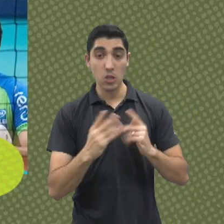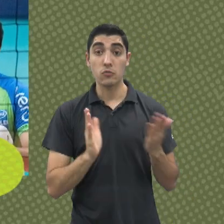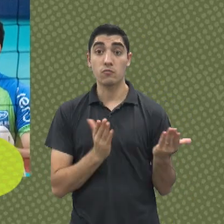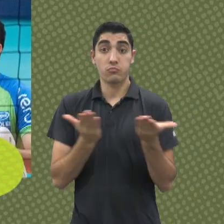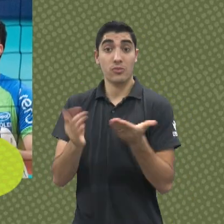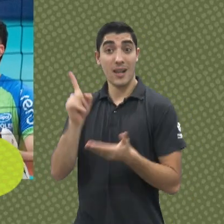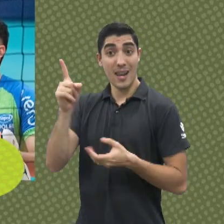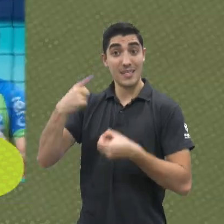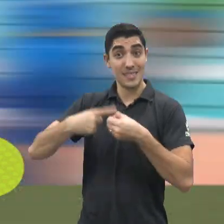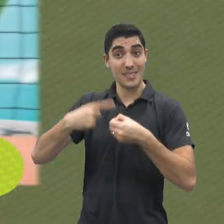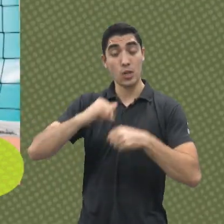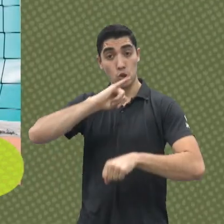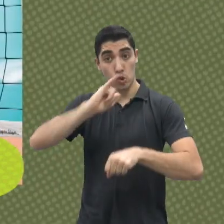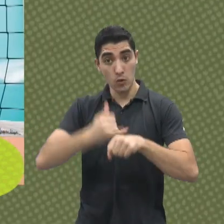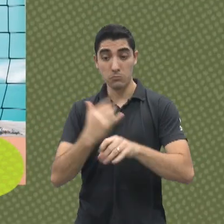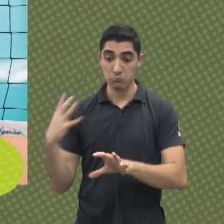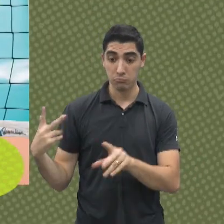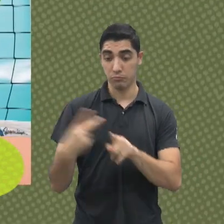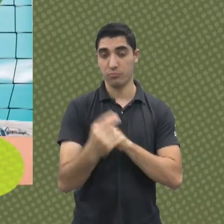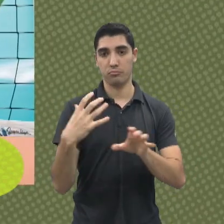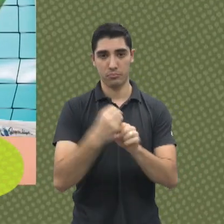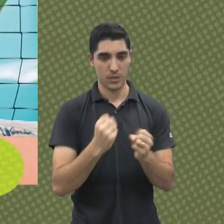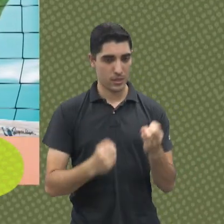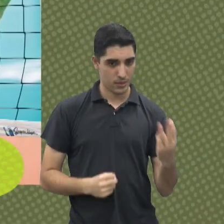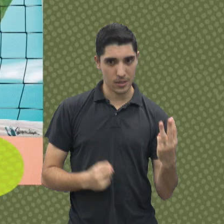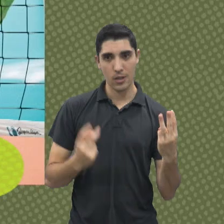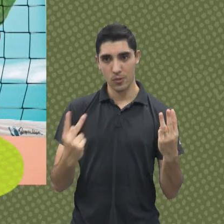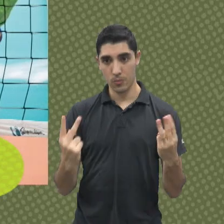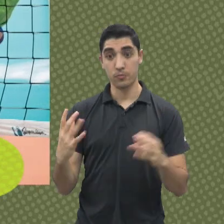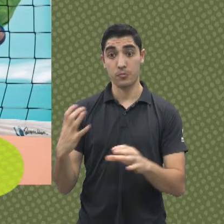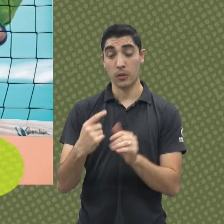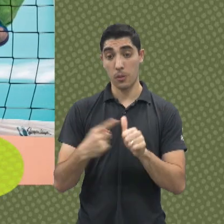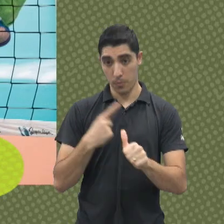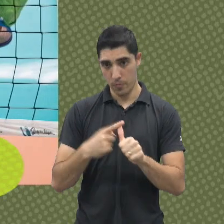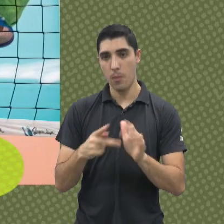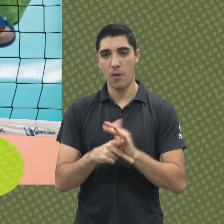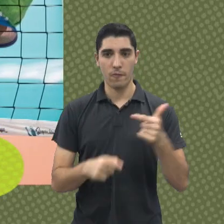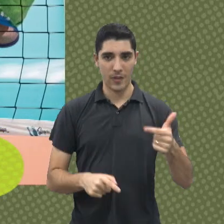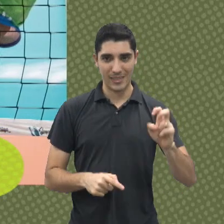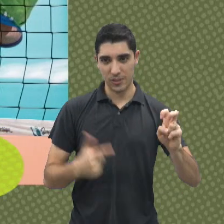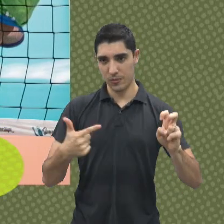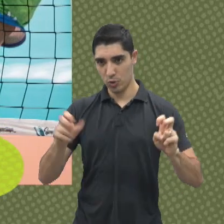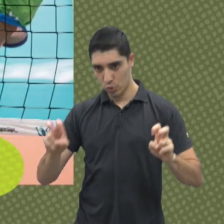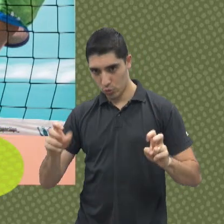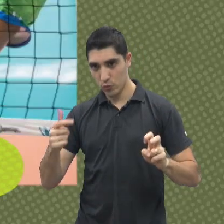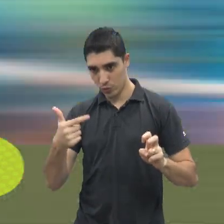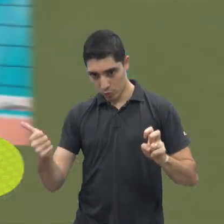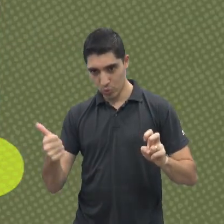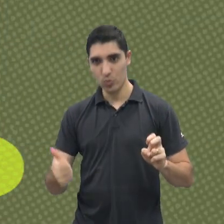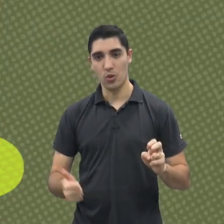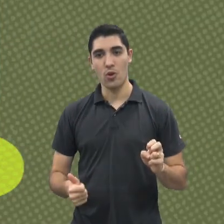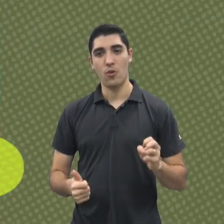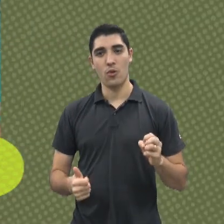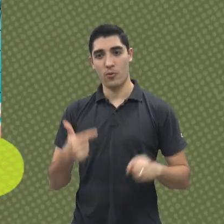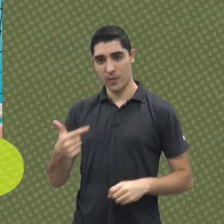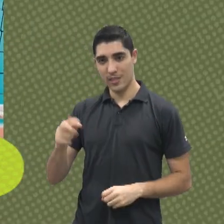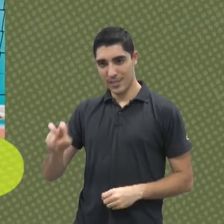por 3-2, com parciais de 21-25, 25-23,